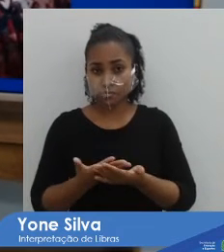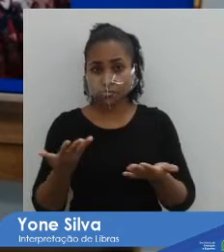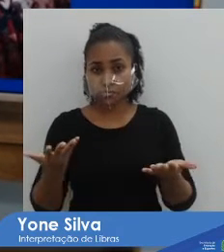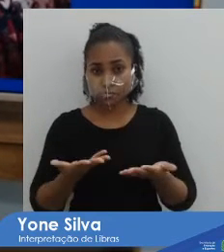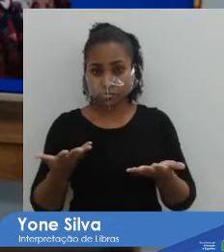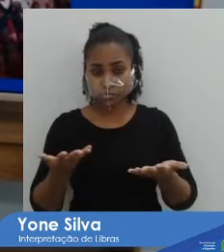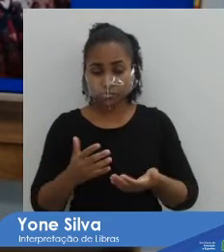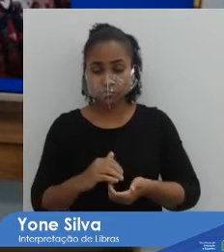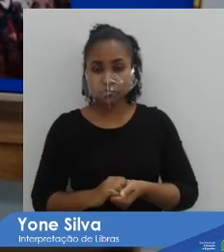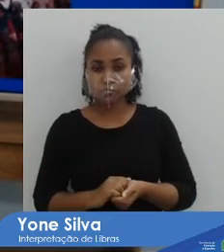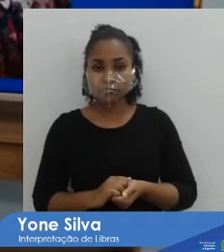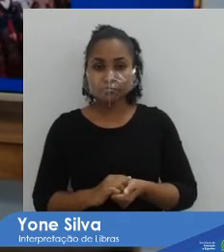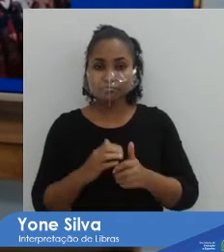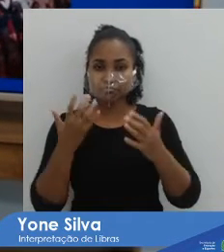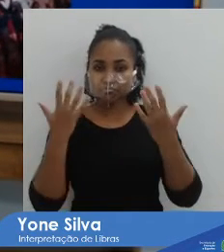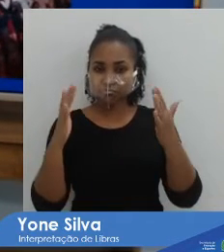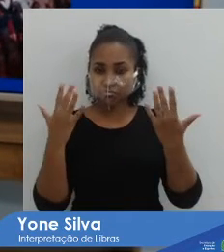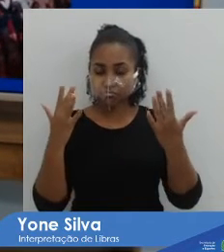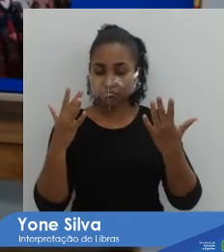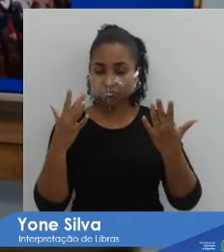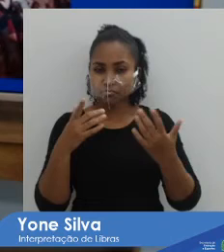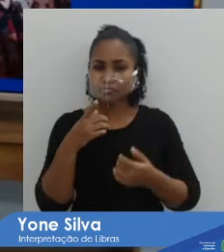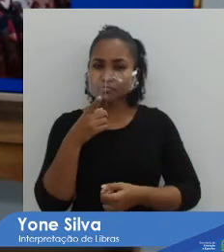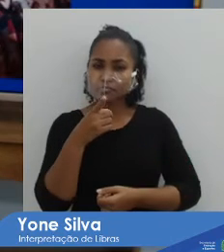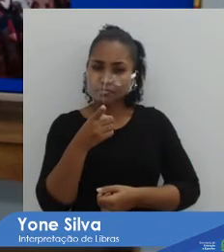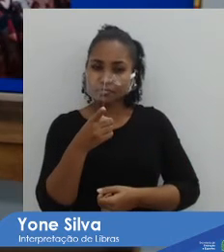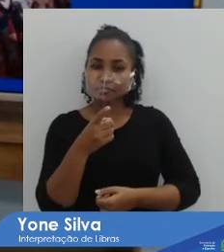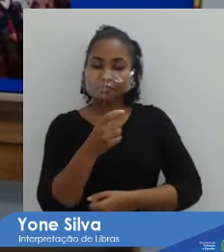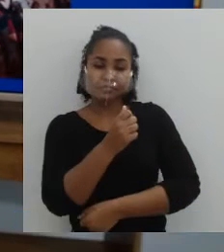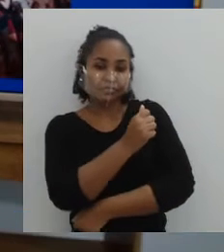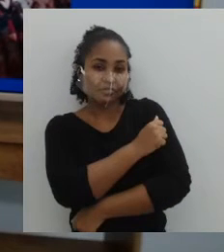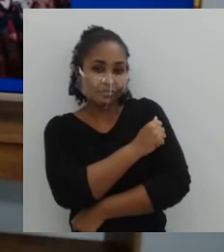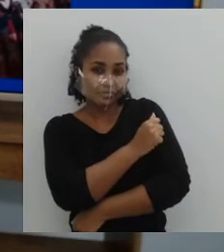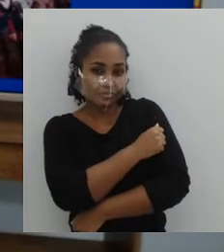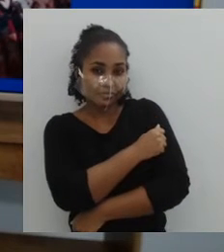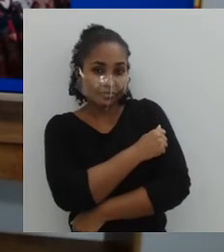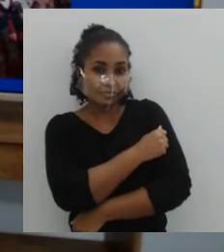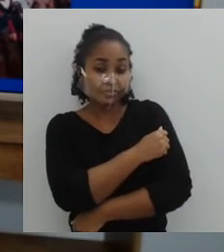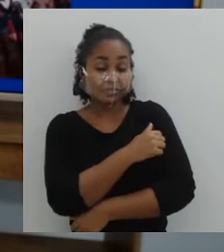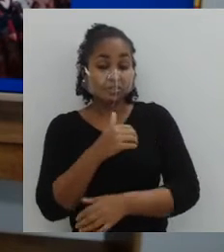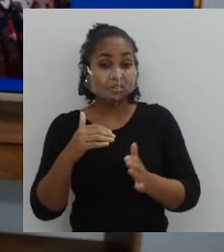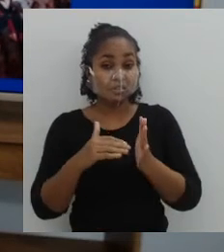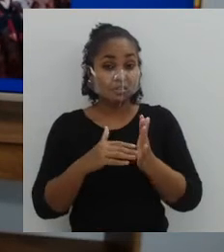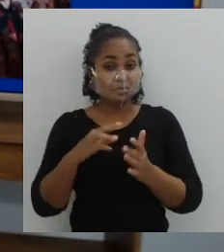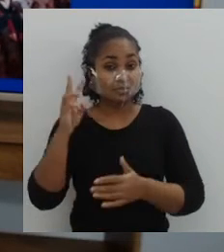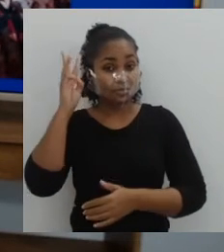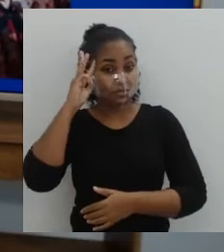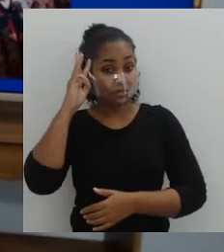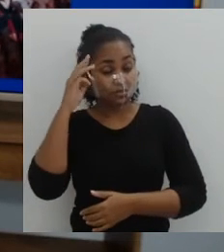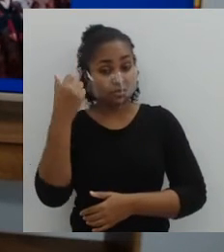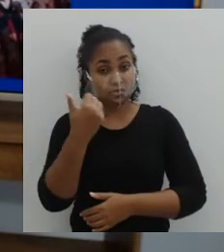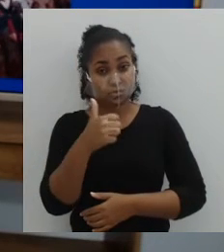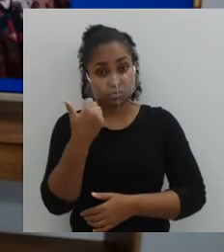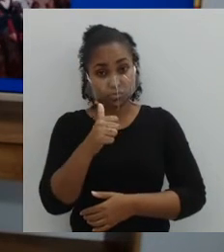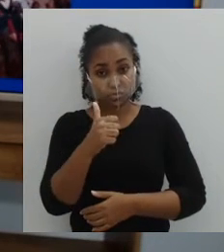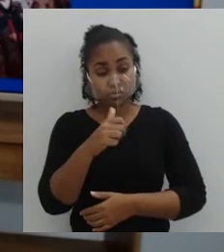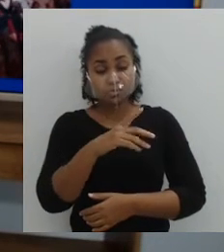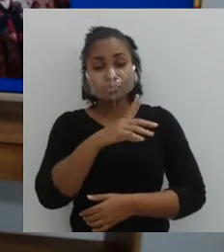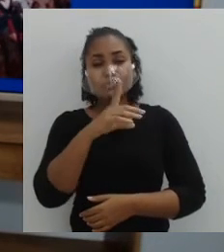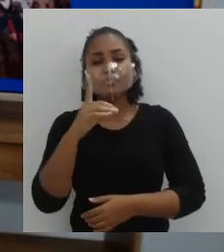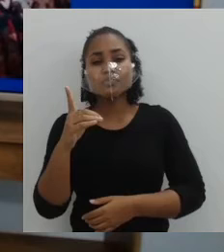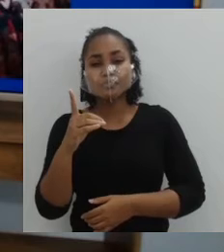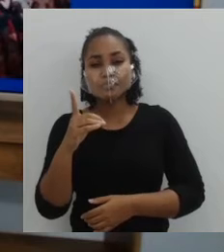hoje homenageando você, estudante. Na última terça-feira, dia 11, foi o